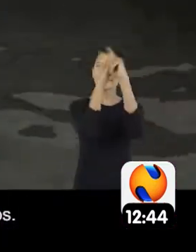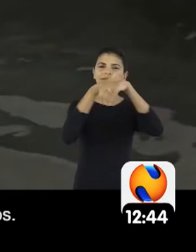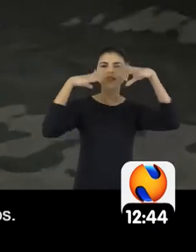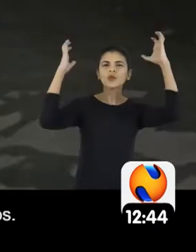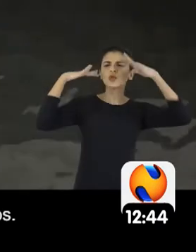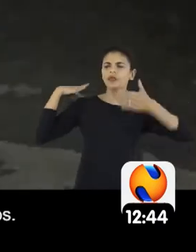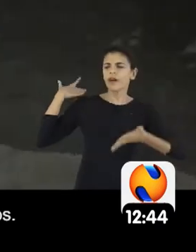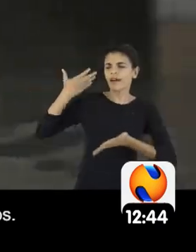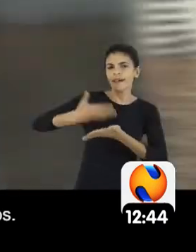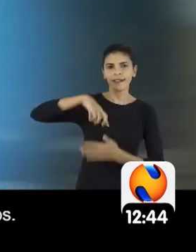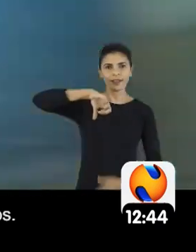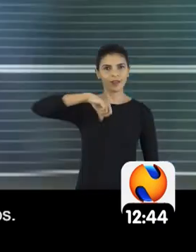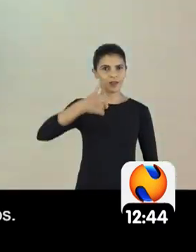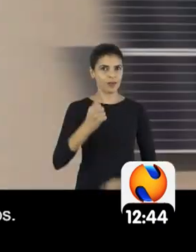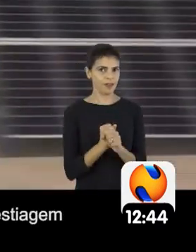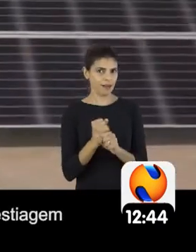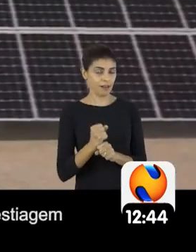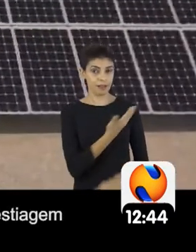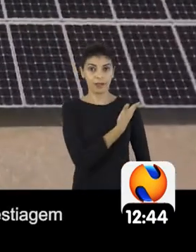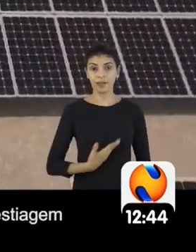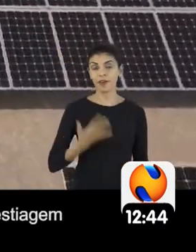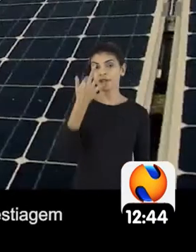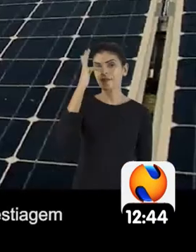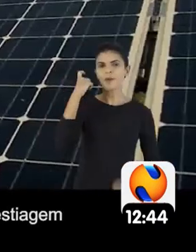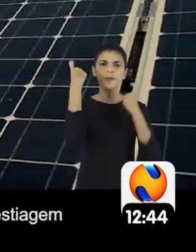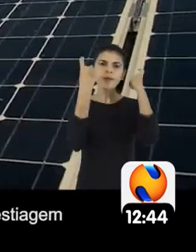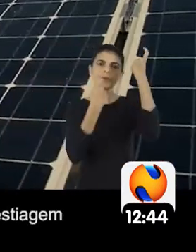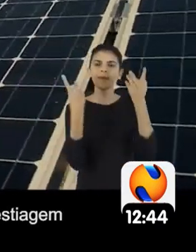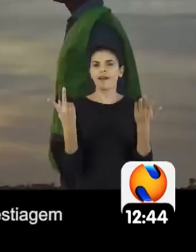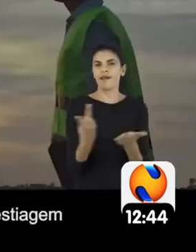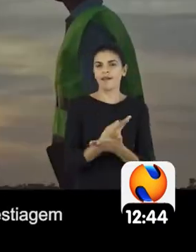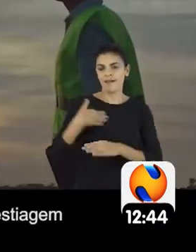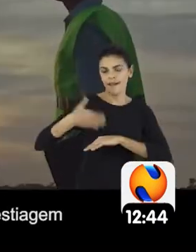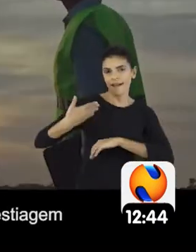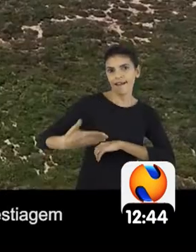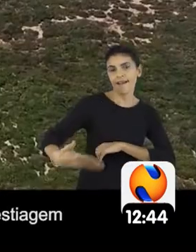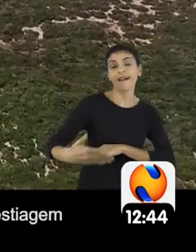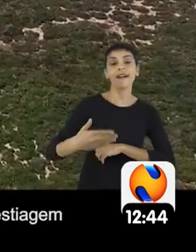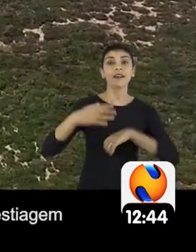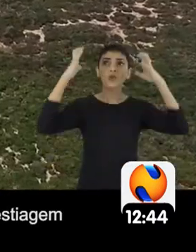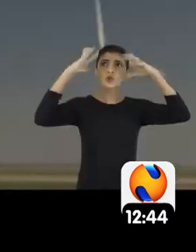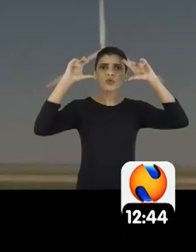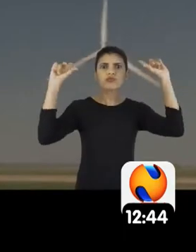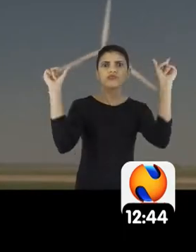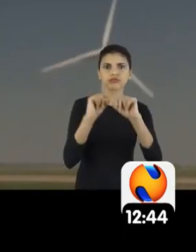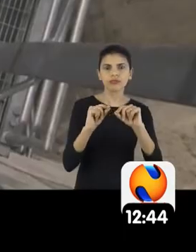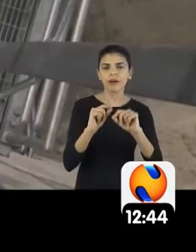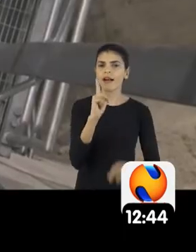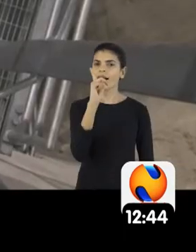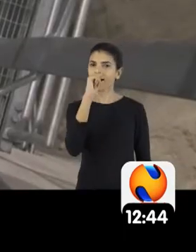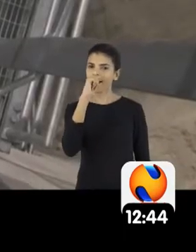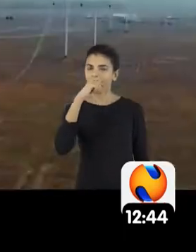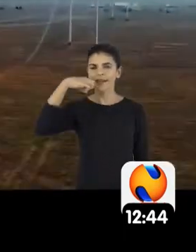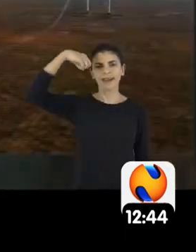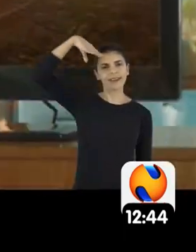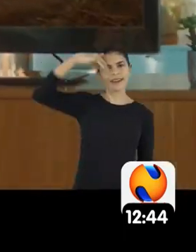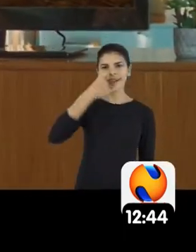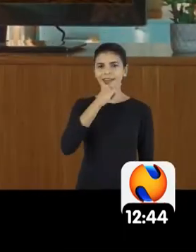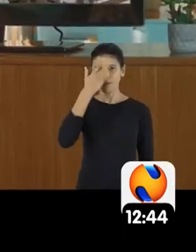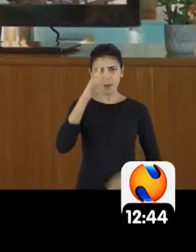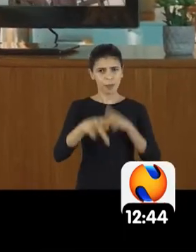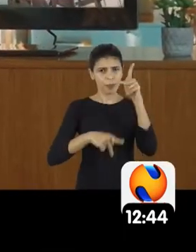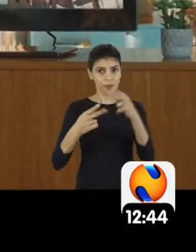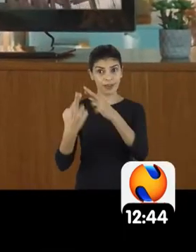chuvas dos últimos 91 anos. O governo federal trabalha para minimizar as consequências da estiagem e evitar a falta de água e energia